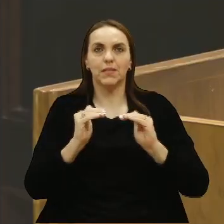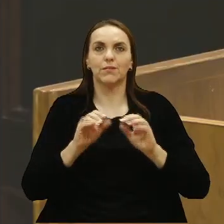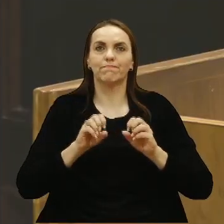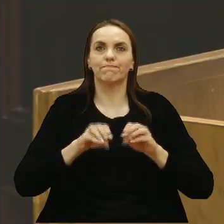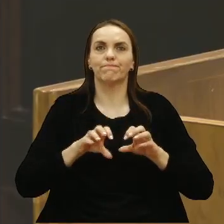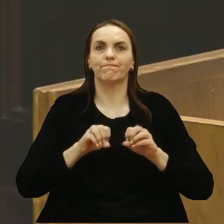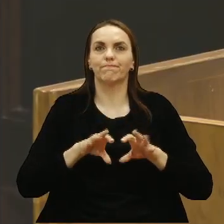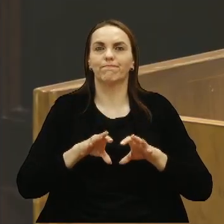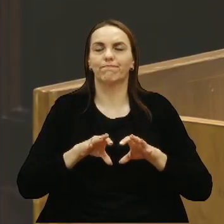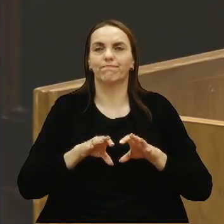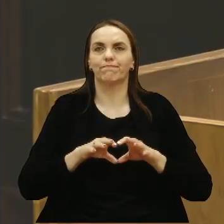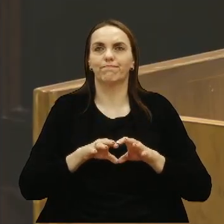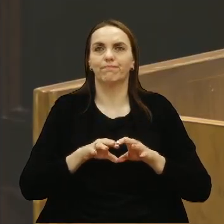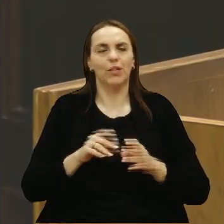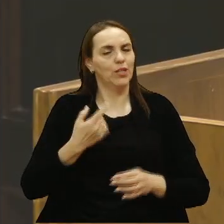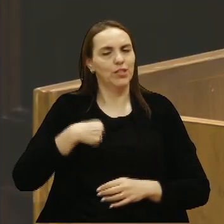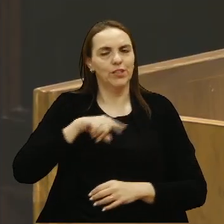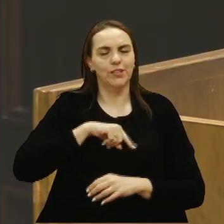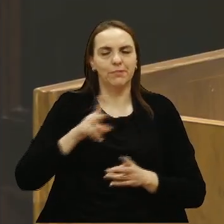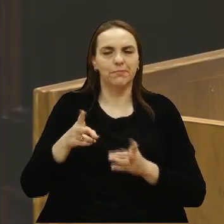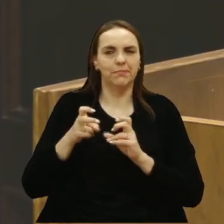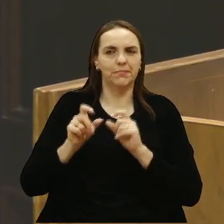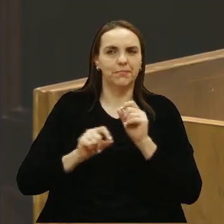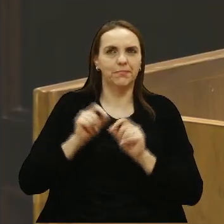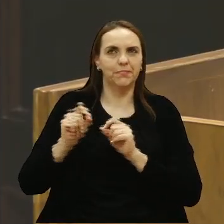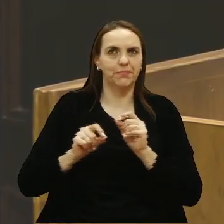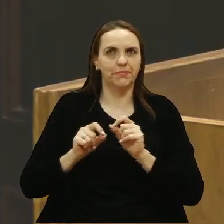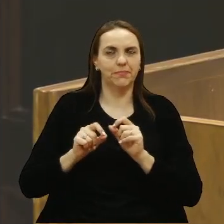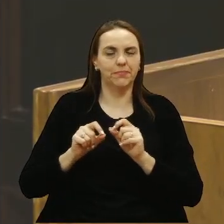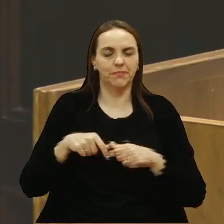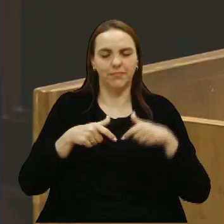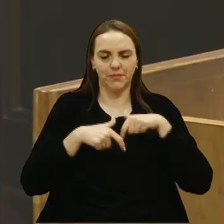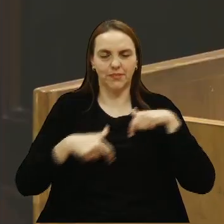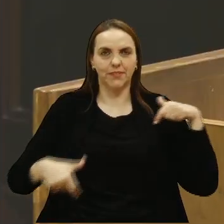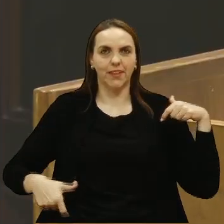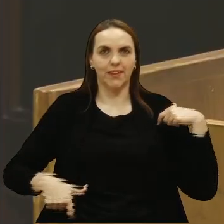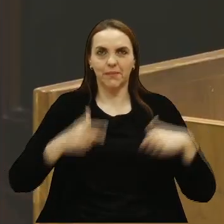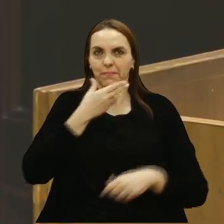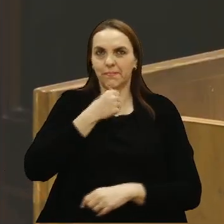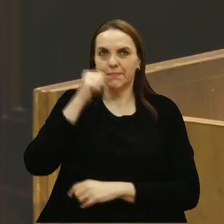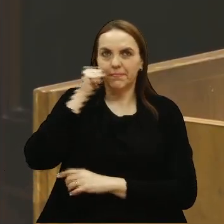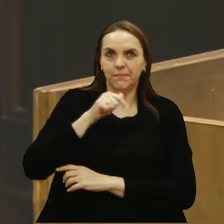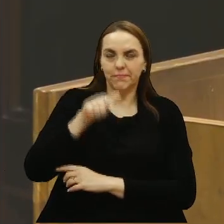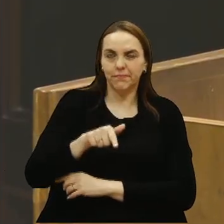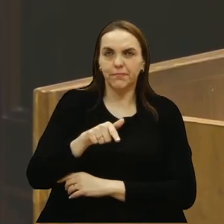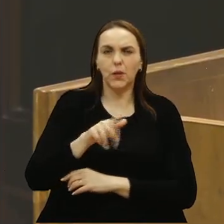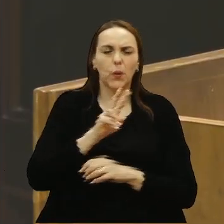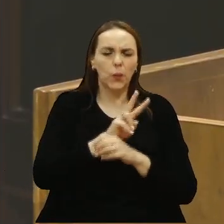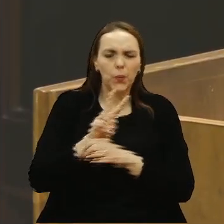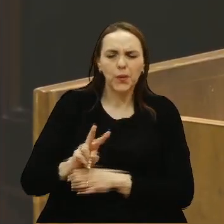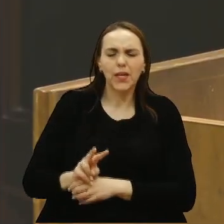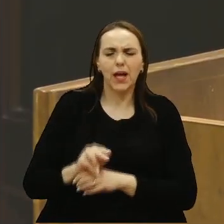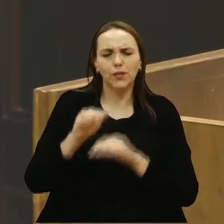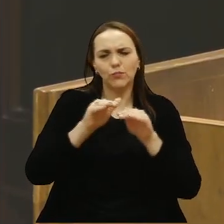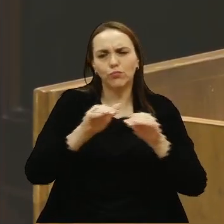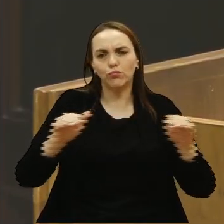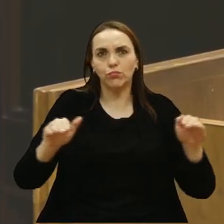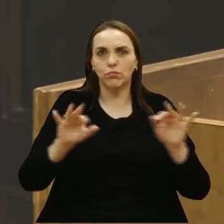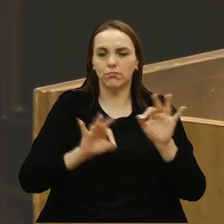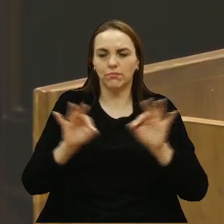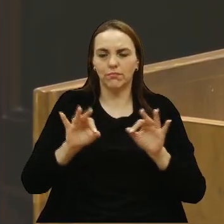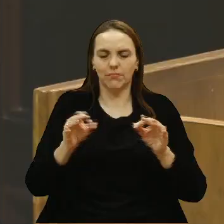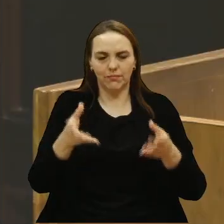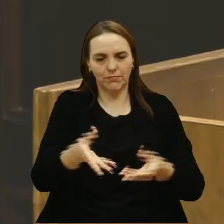educação. A gente vê aqui, com os peões e as prendas, o cuidado e o respeito de cada peãozinho tem com a sua